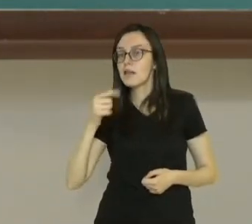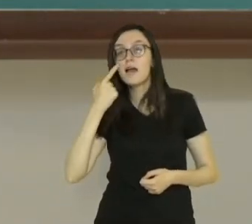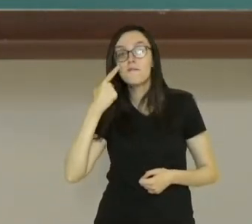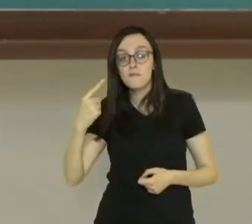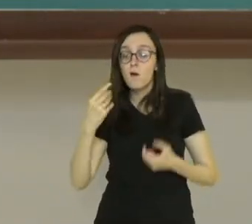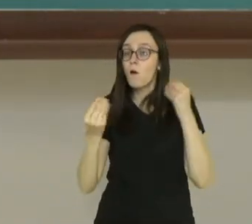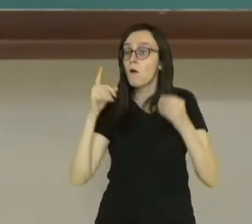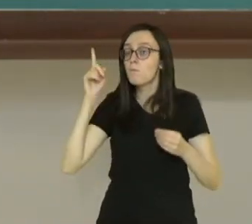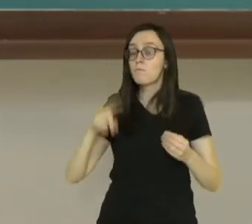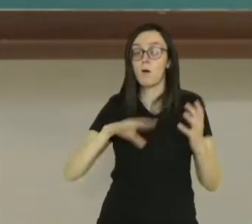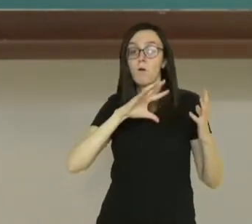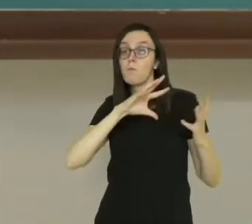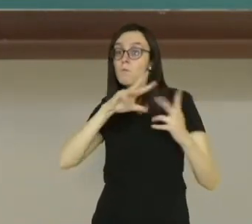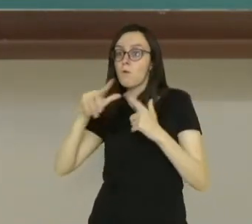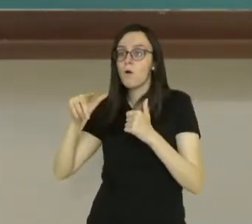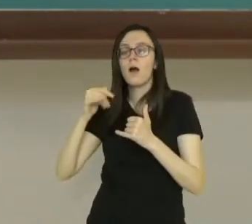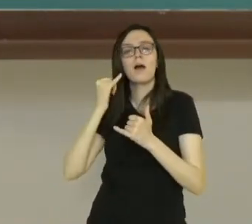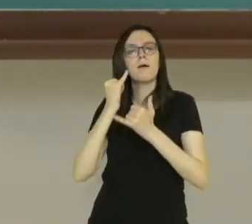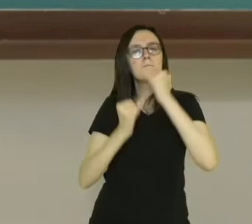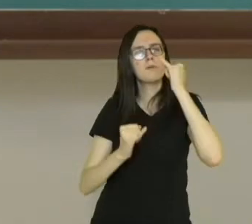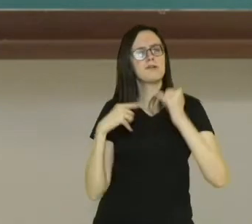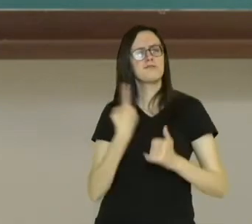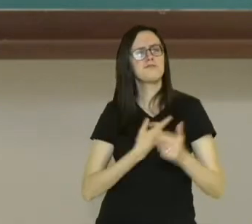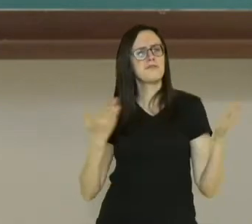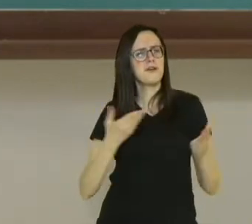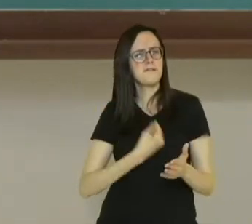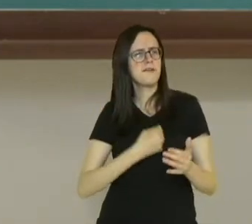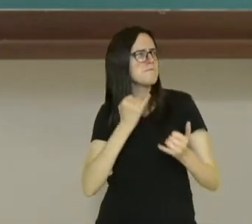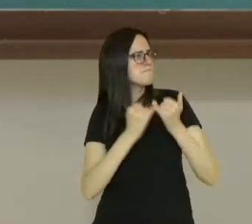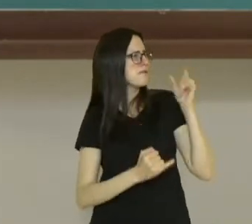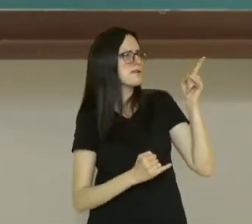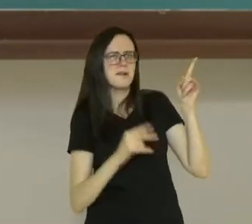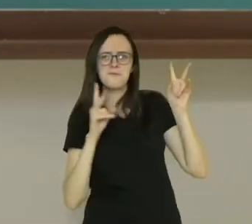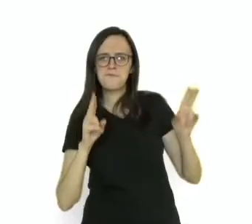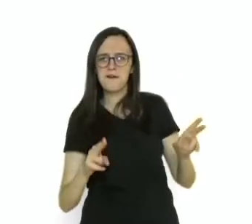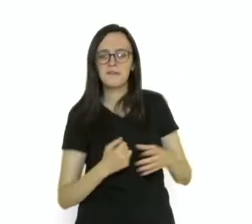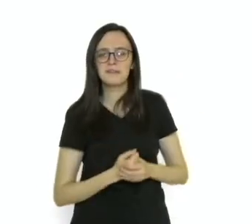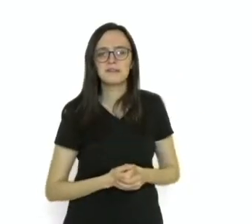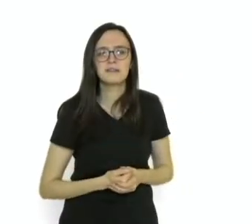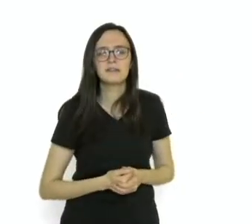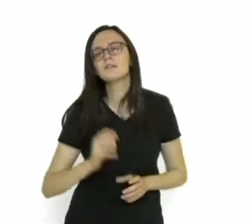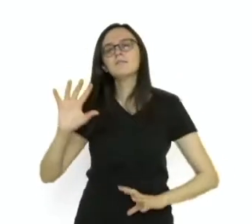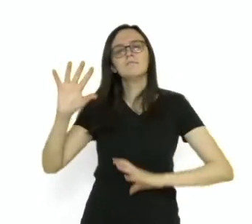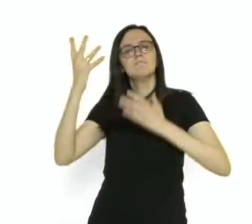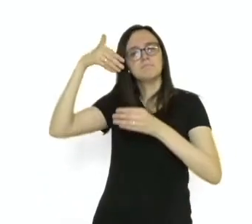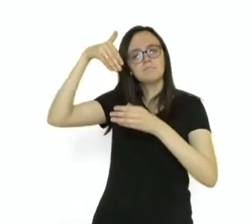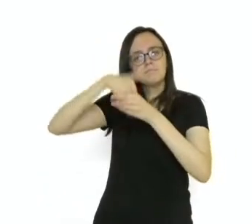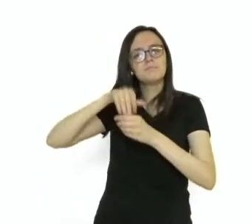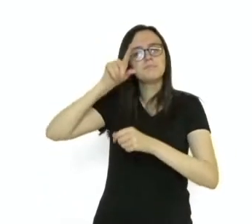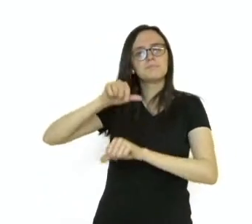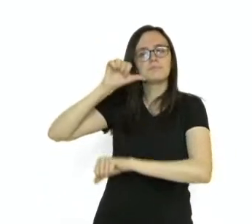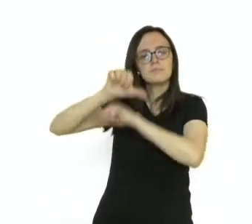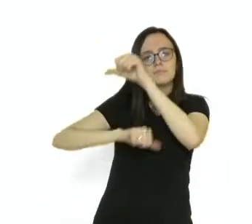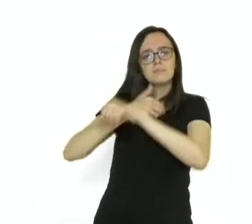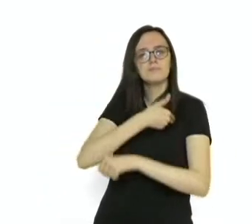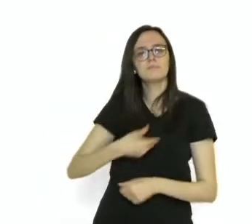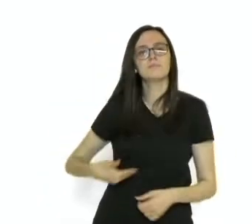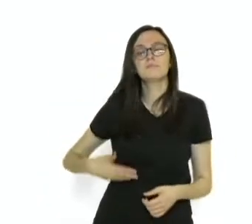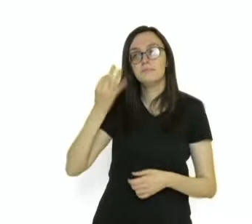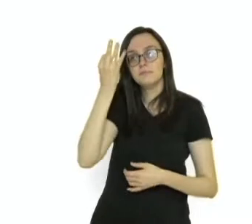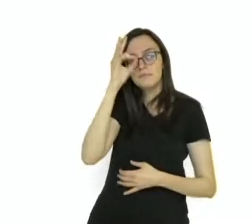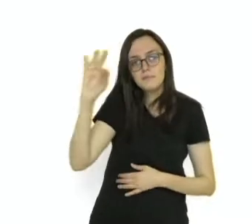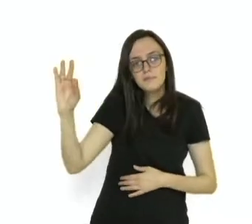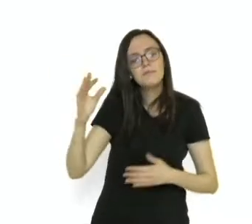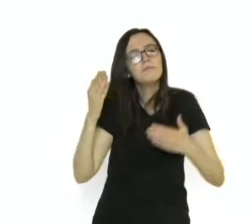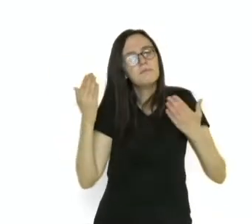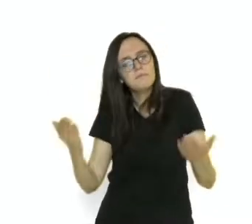um mundo que vai parecendo com o mundo que a gente vive hoje, Ocorrem eleições para a mudança do governo francês